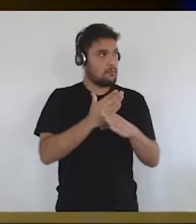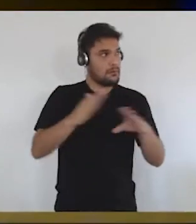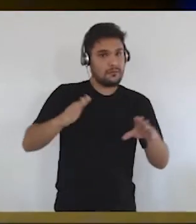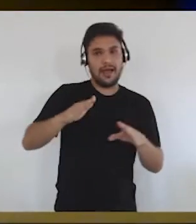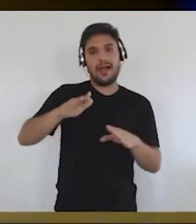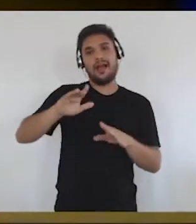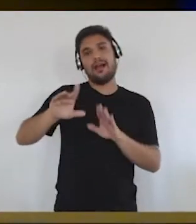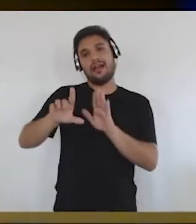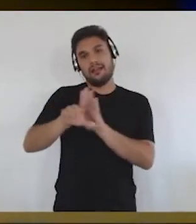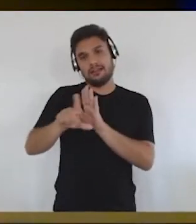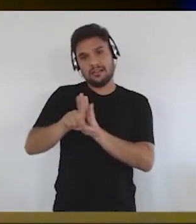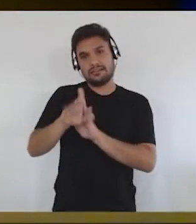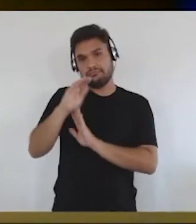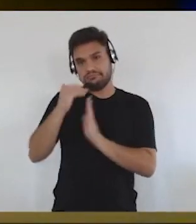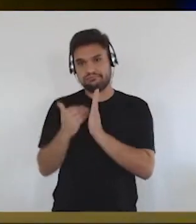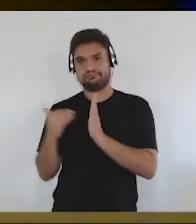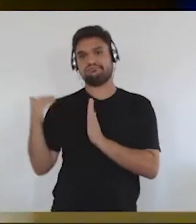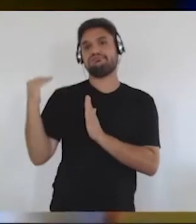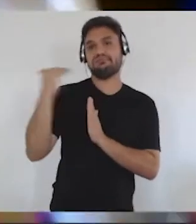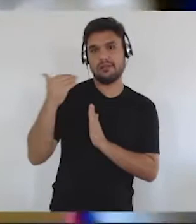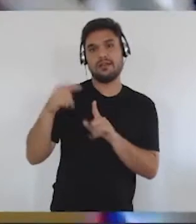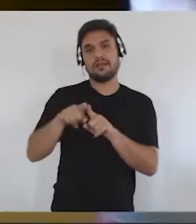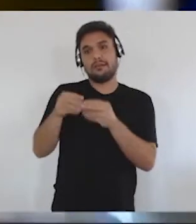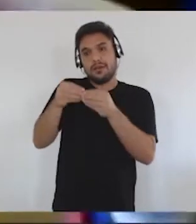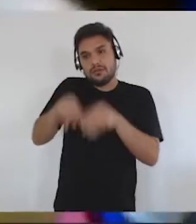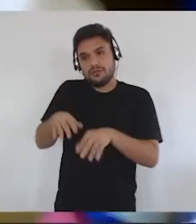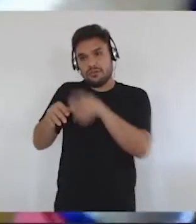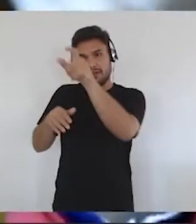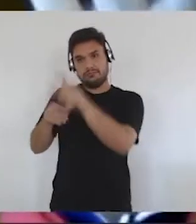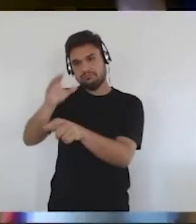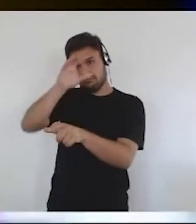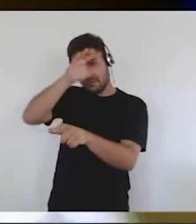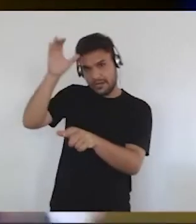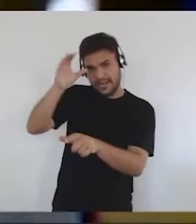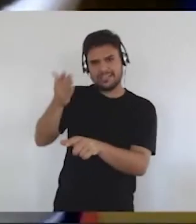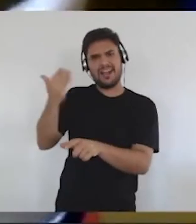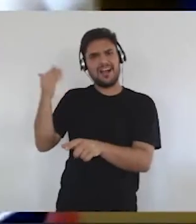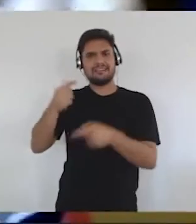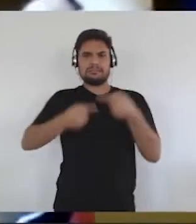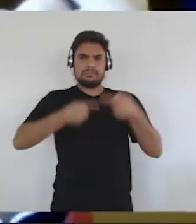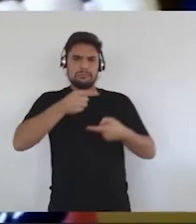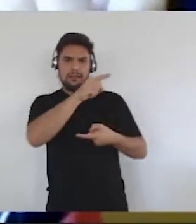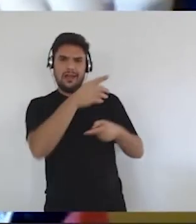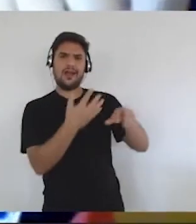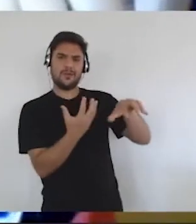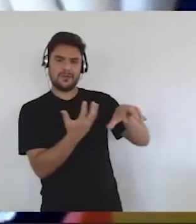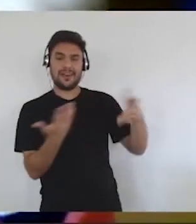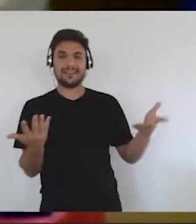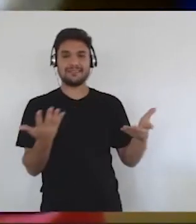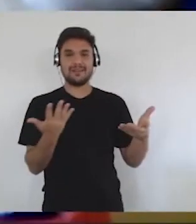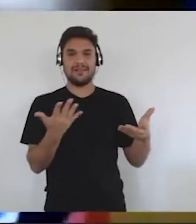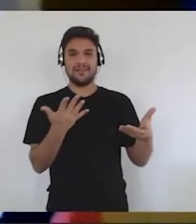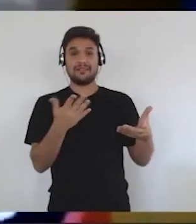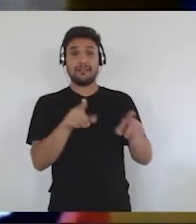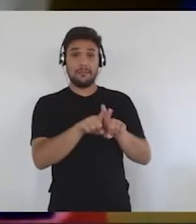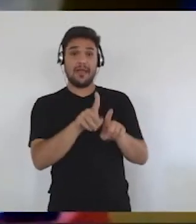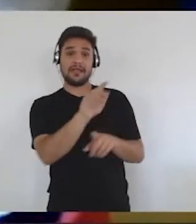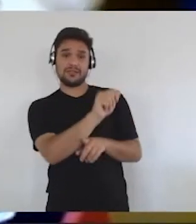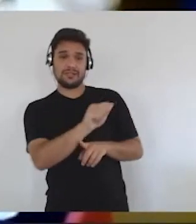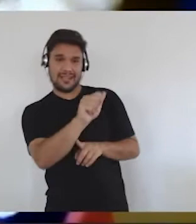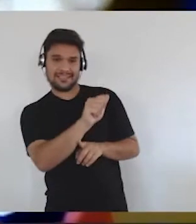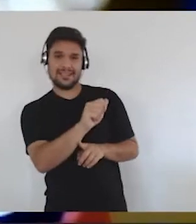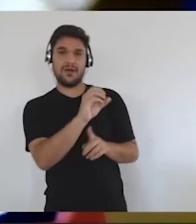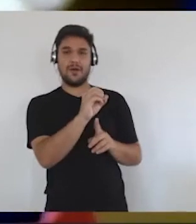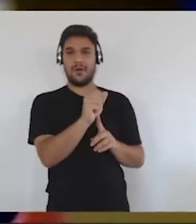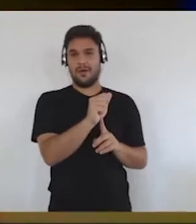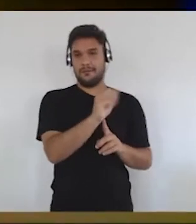que desfavorecem os seus clientes, conforme foi sustentado na época dos debates no Congresso Nacional pela Associação dos